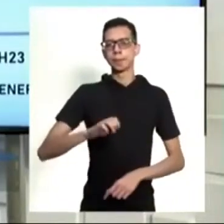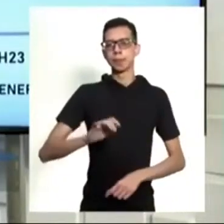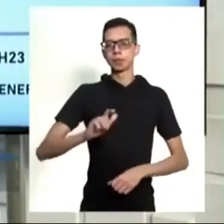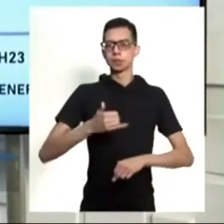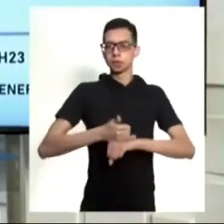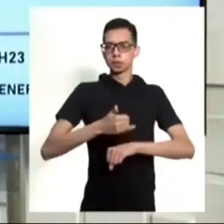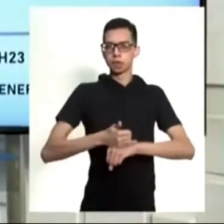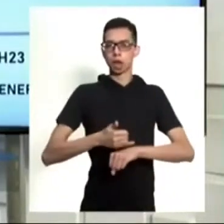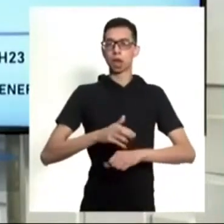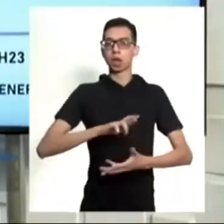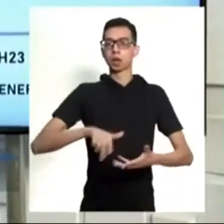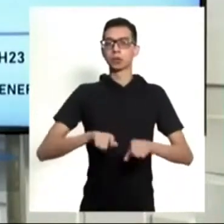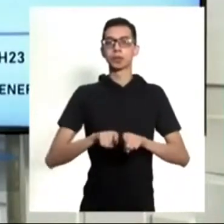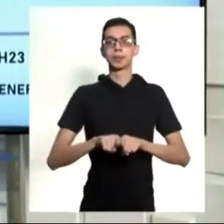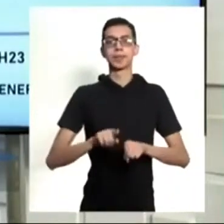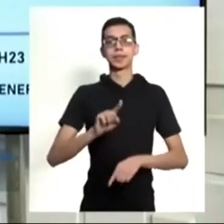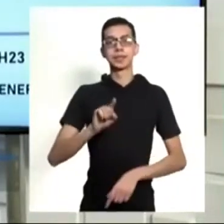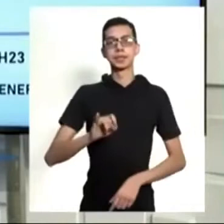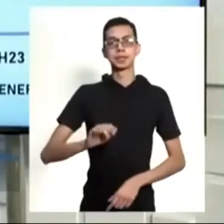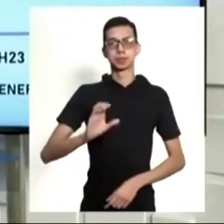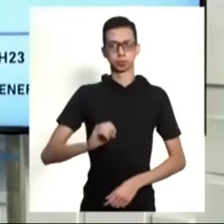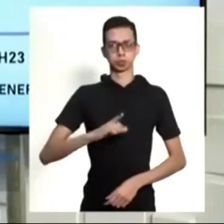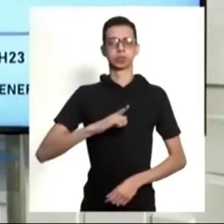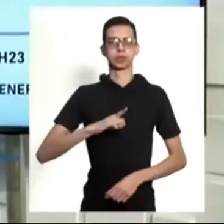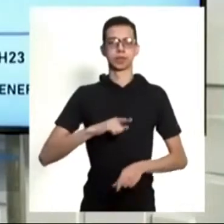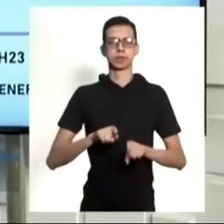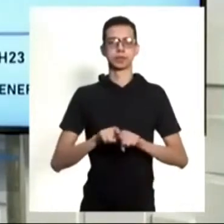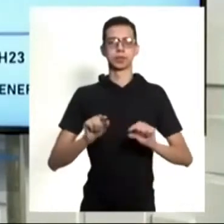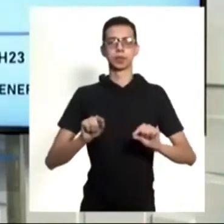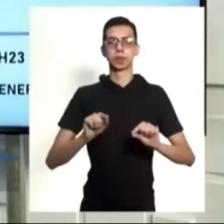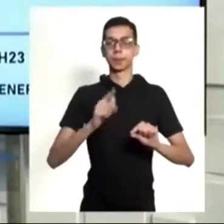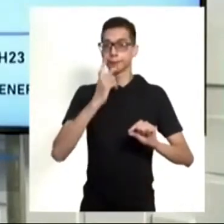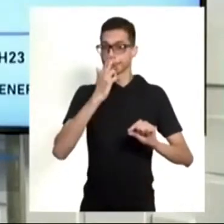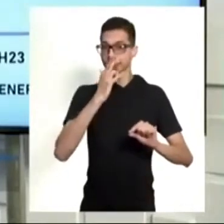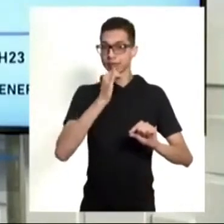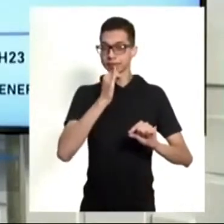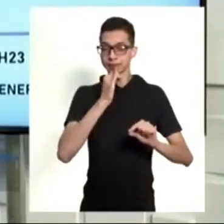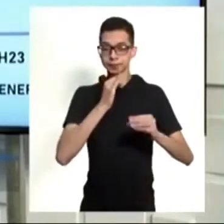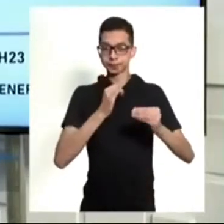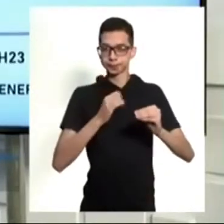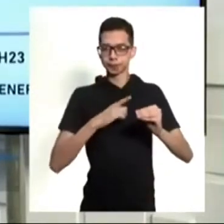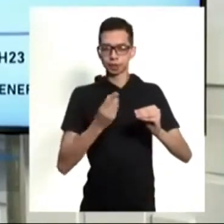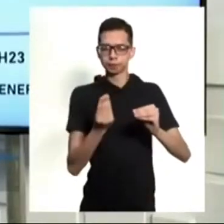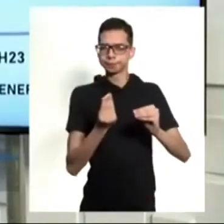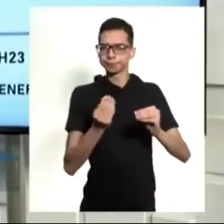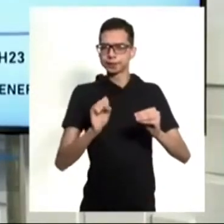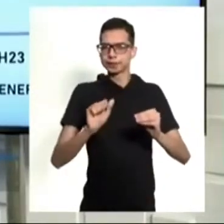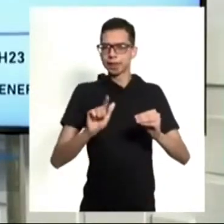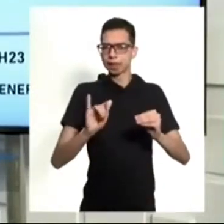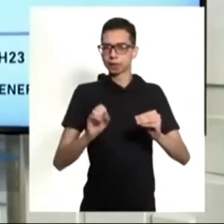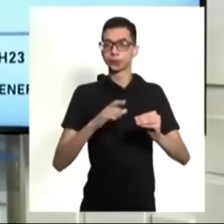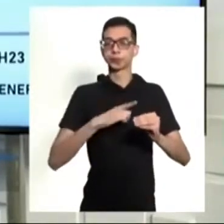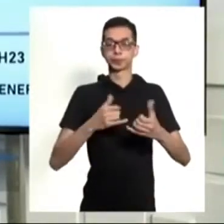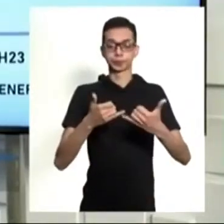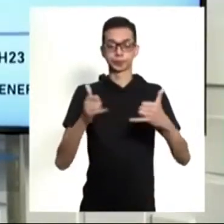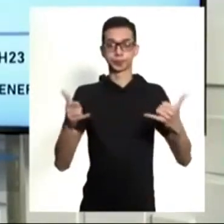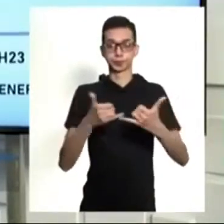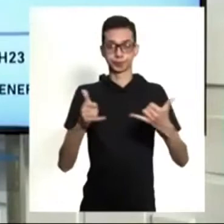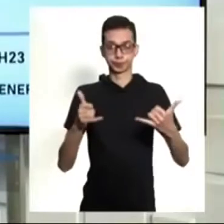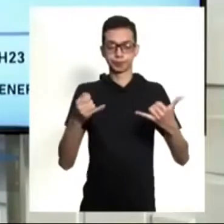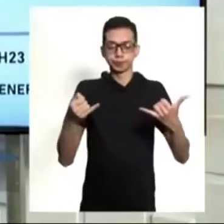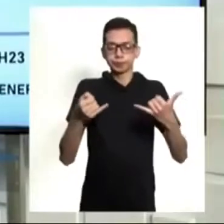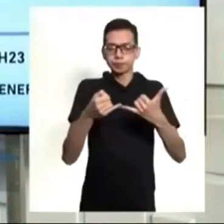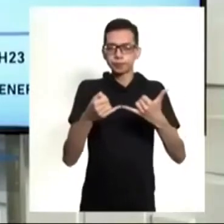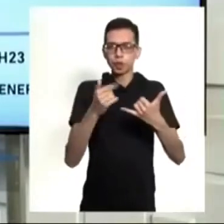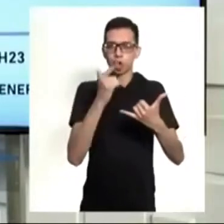esses discos ele coloca um paninho embebido com uma soluçãozinha salina e conecta dois fios ali nesse esqueminha que ele monta e